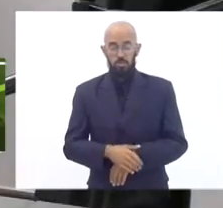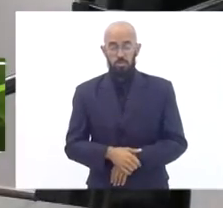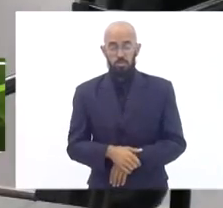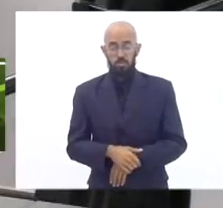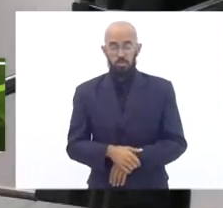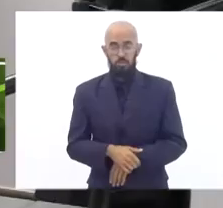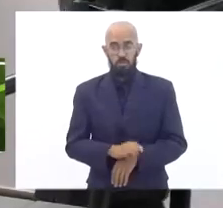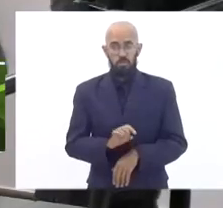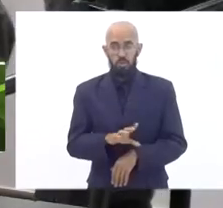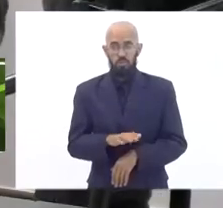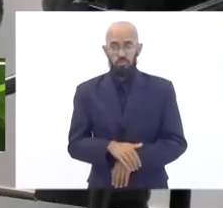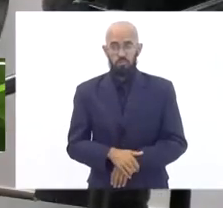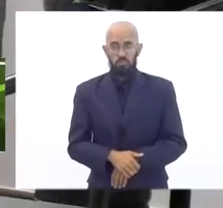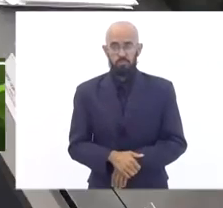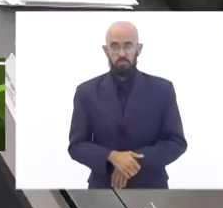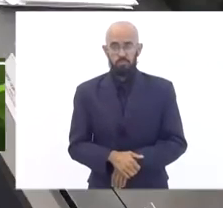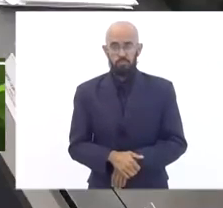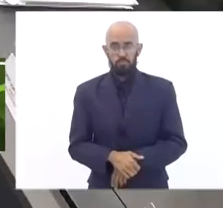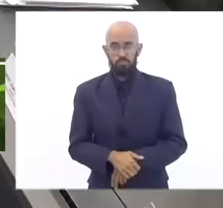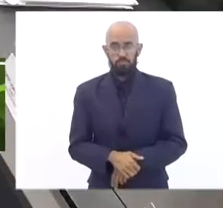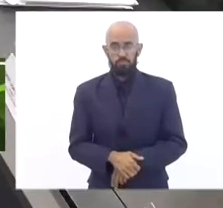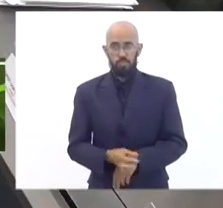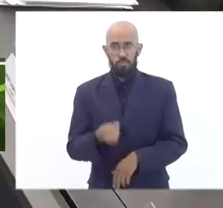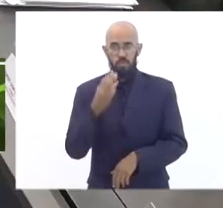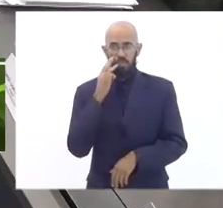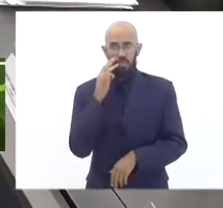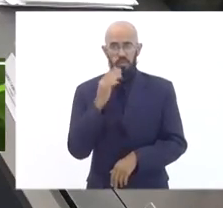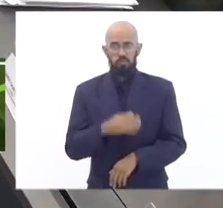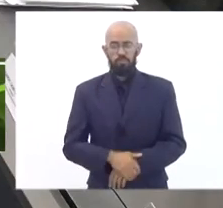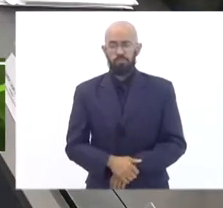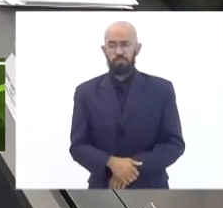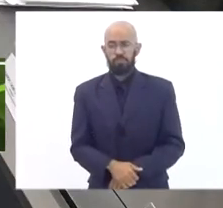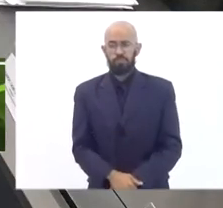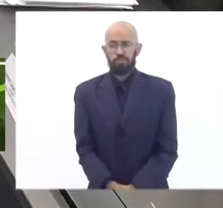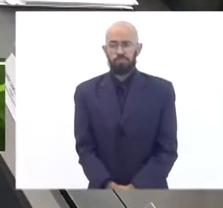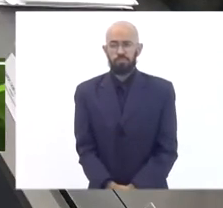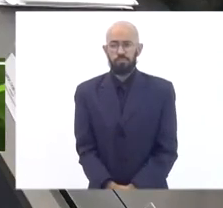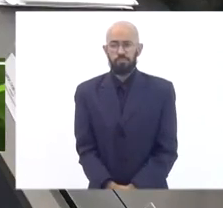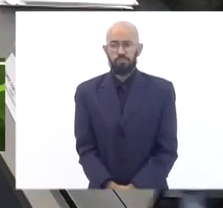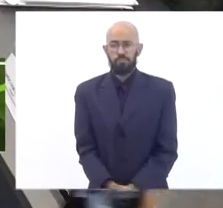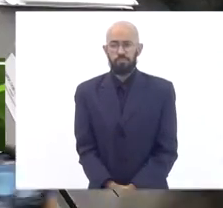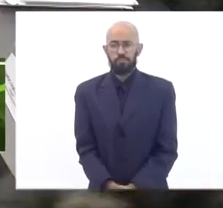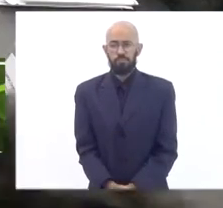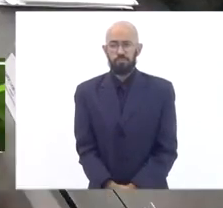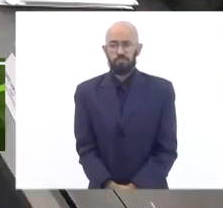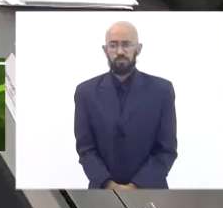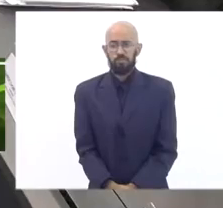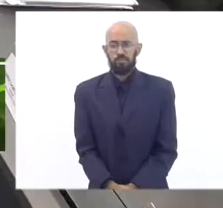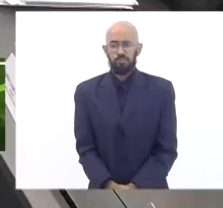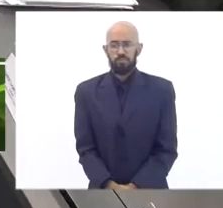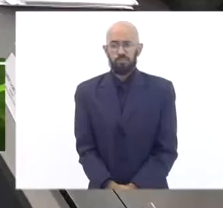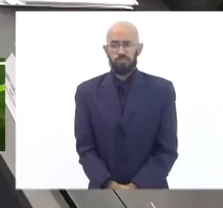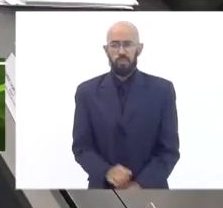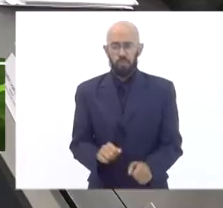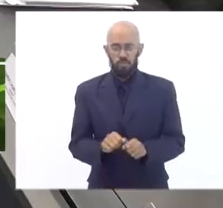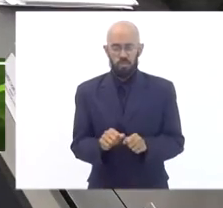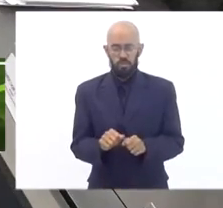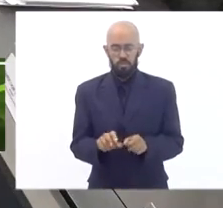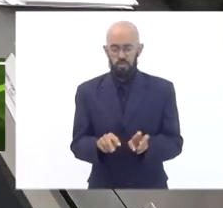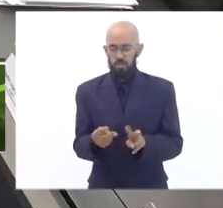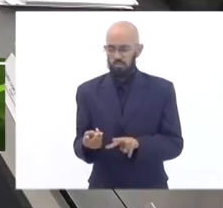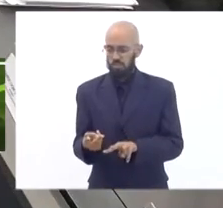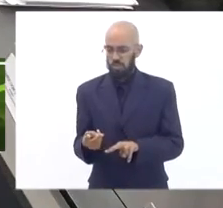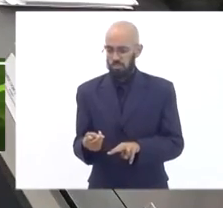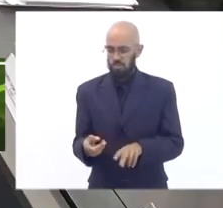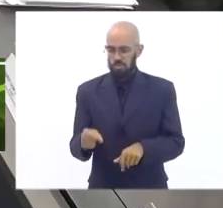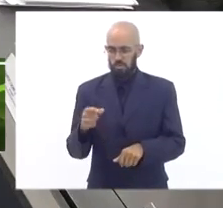É só isso. Entendi. Deputado Valdec, vou fazer um encaminhamento, deputado Spall, solicitando a Secretaria de Transporte esses